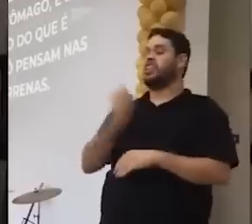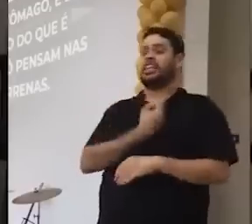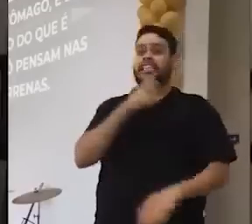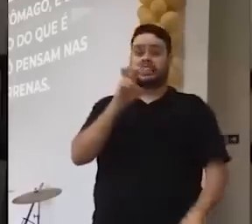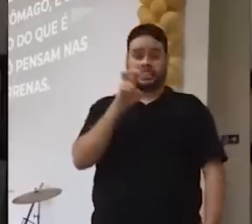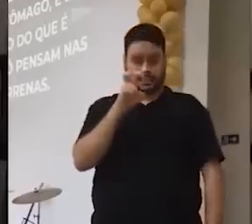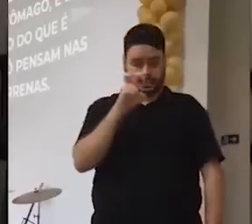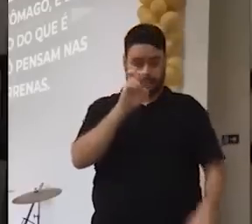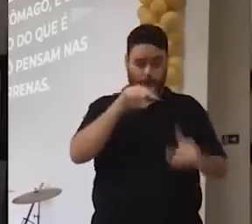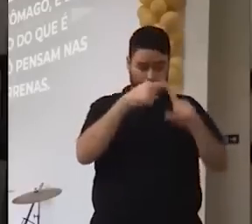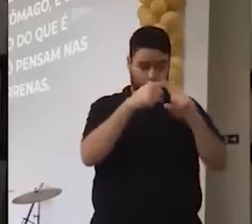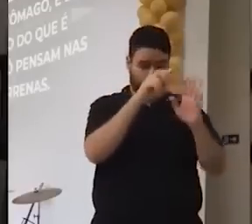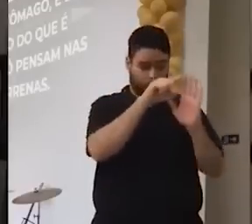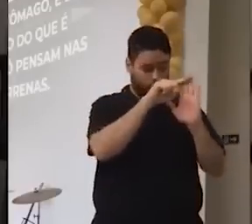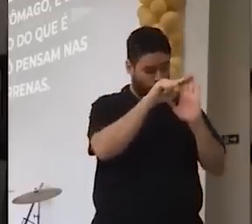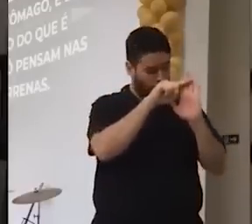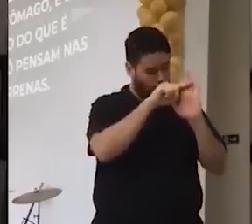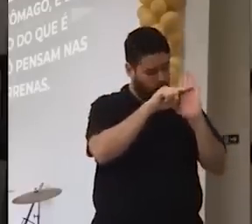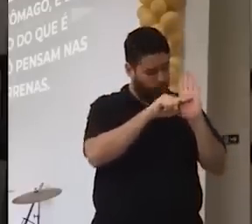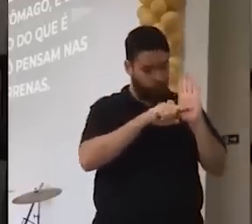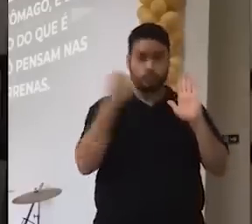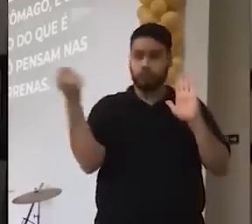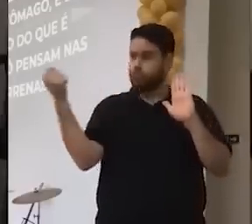do que consumimos hoje,